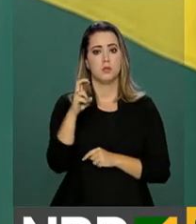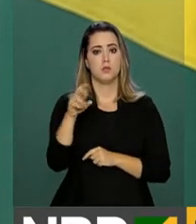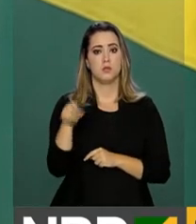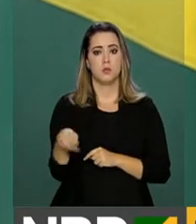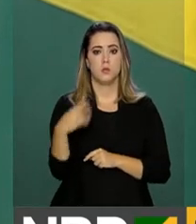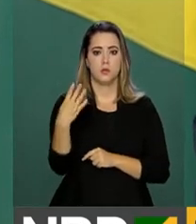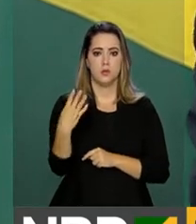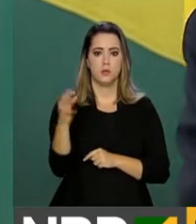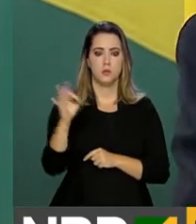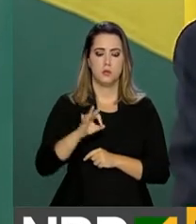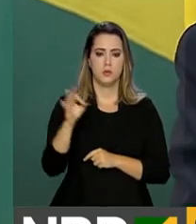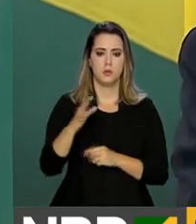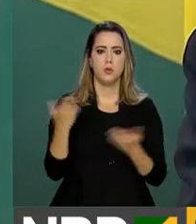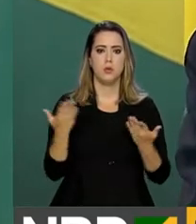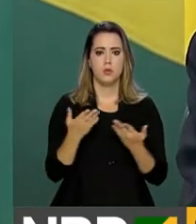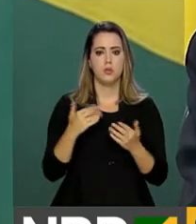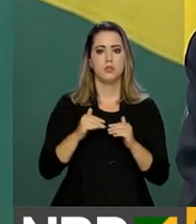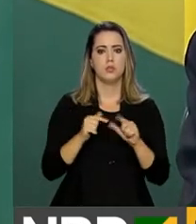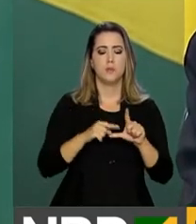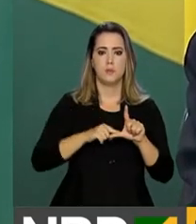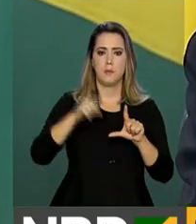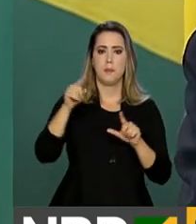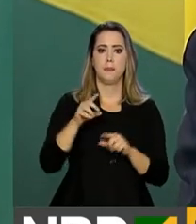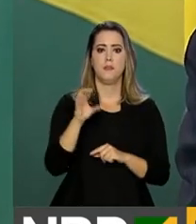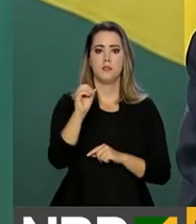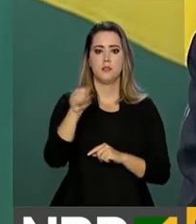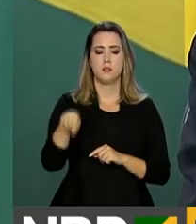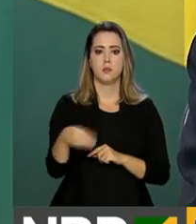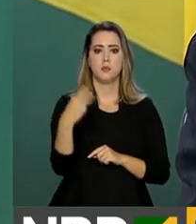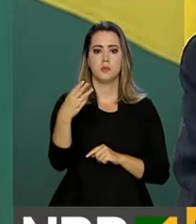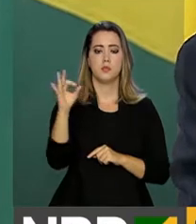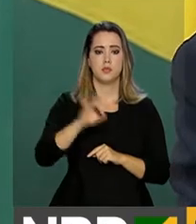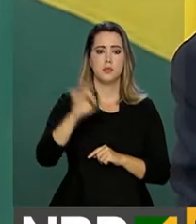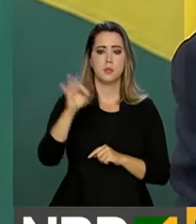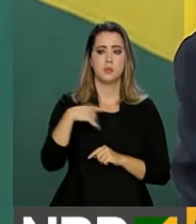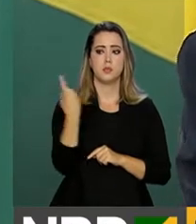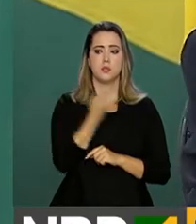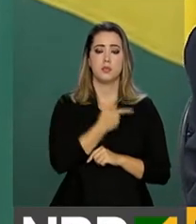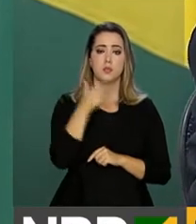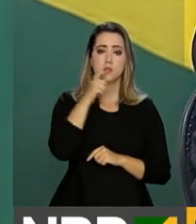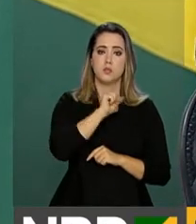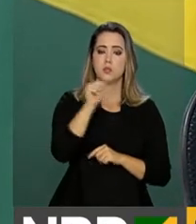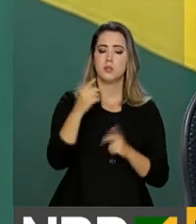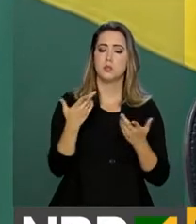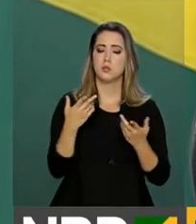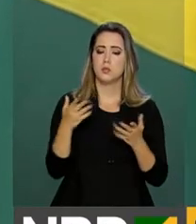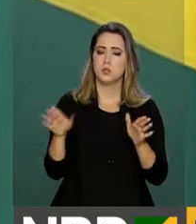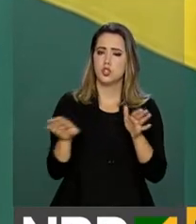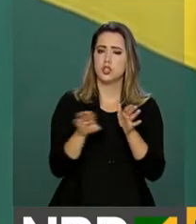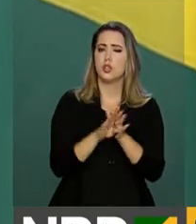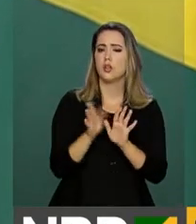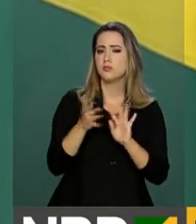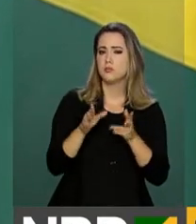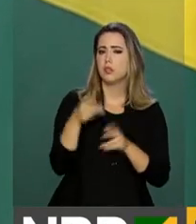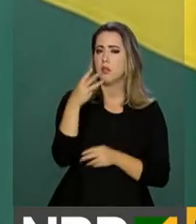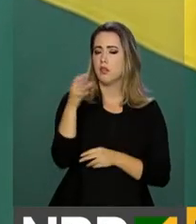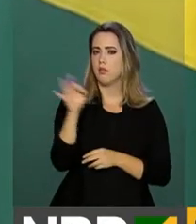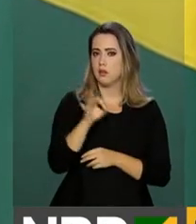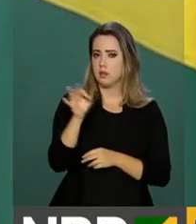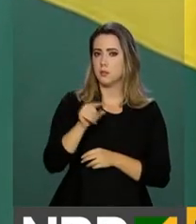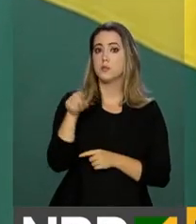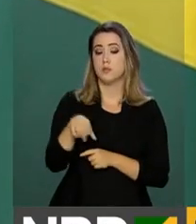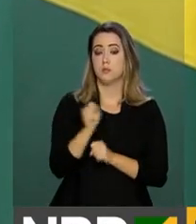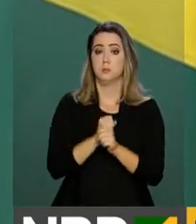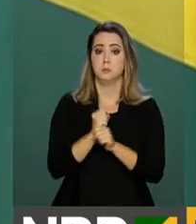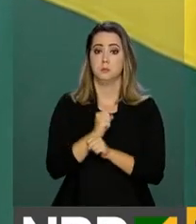+0 3% mas podemos chegar a um por cento ao longo até o final deste ano